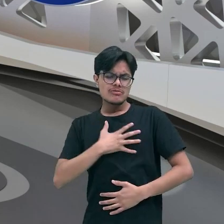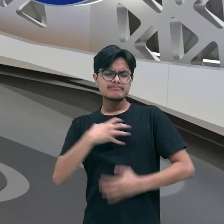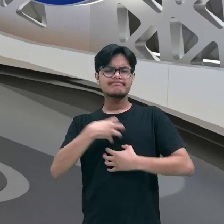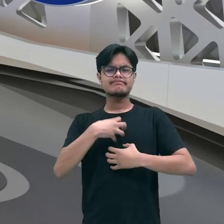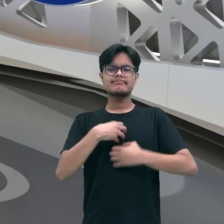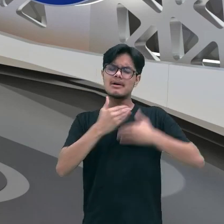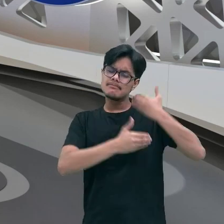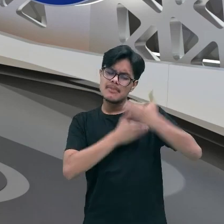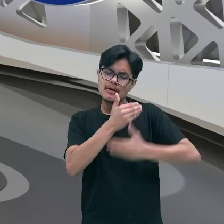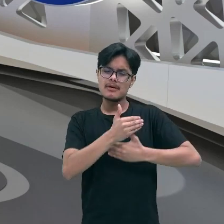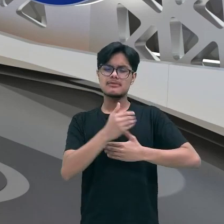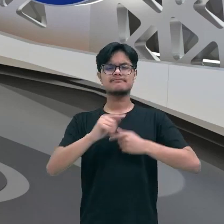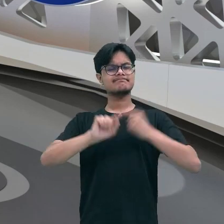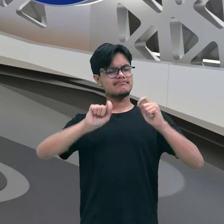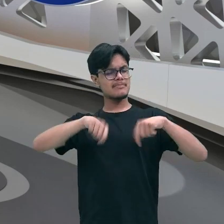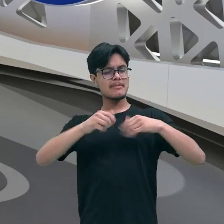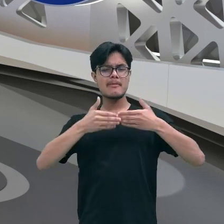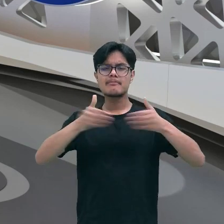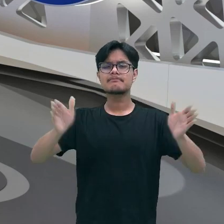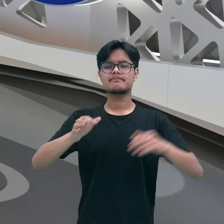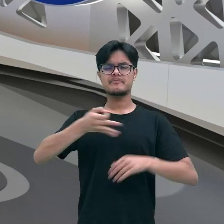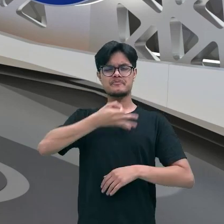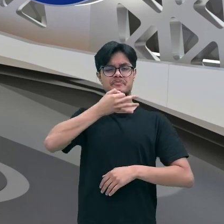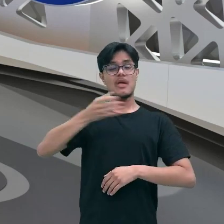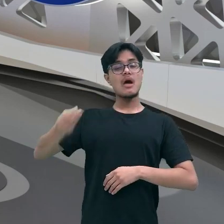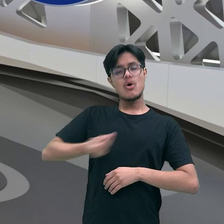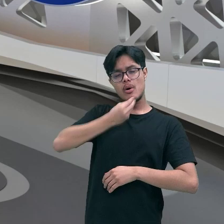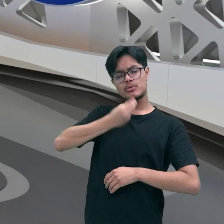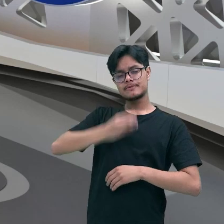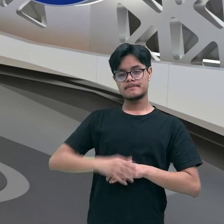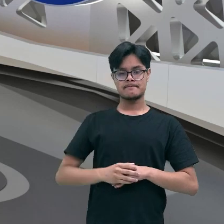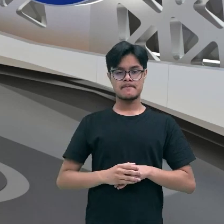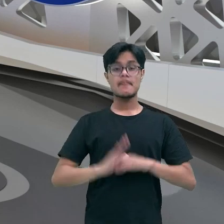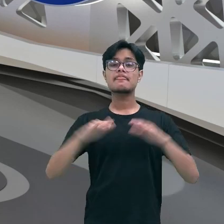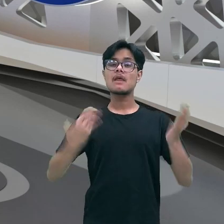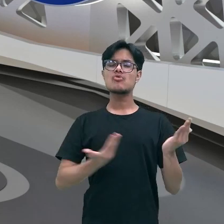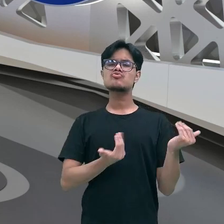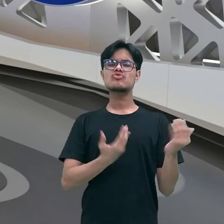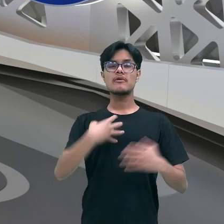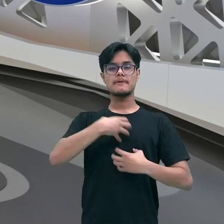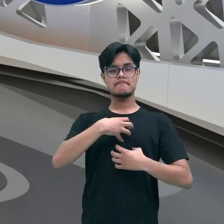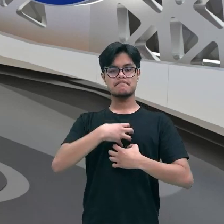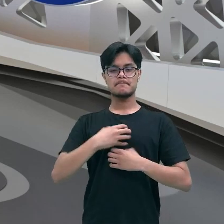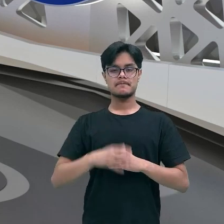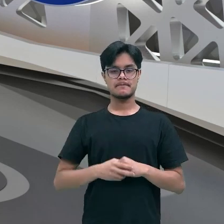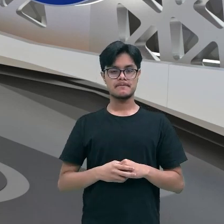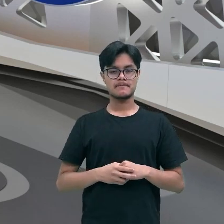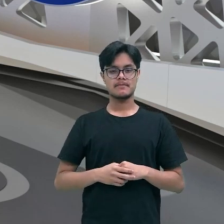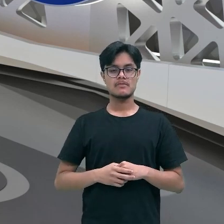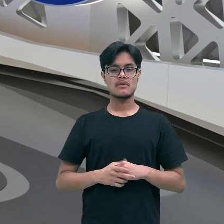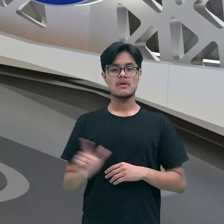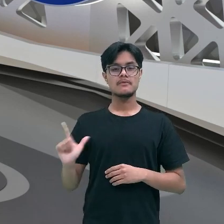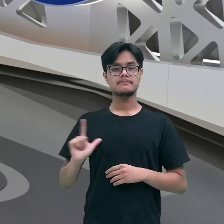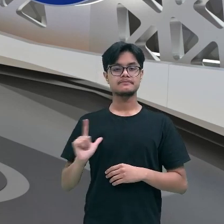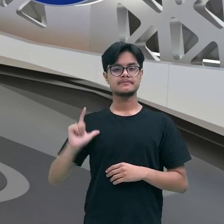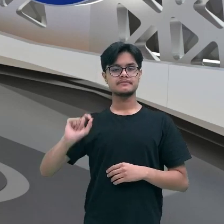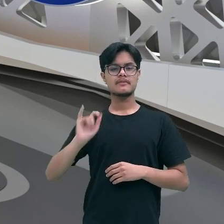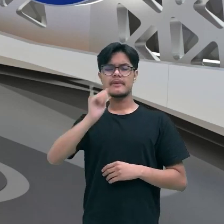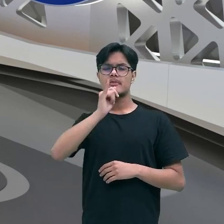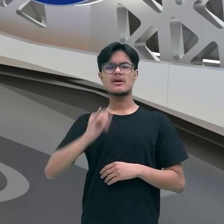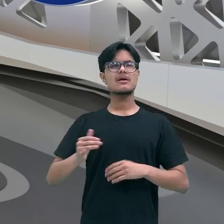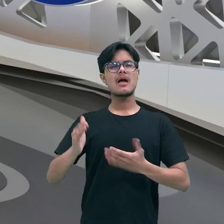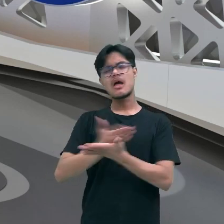para nos abrir possibilidades. O ser jovem, ele é diretamente relacionado ao lugar que